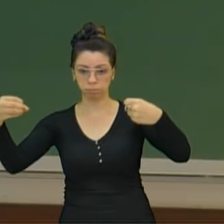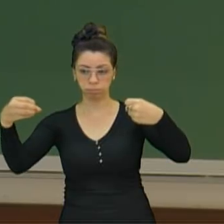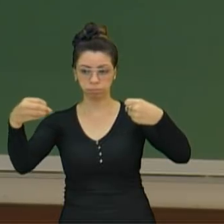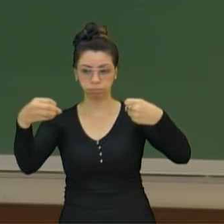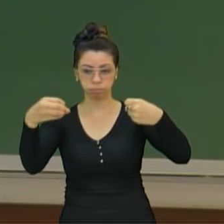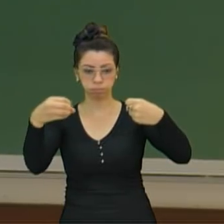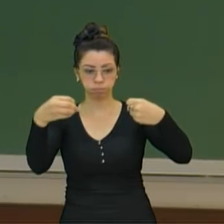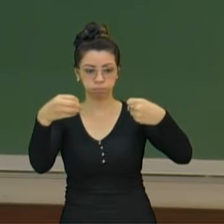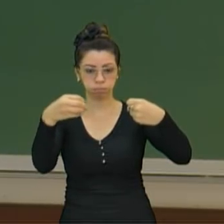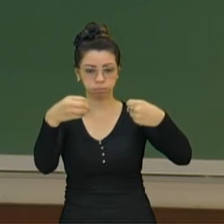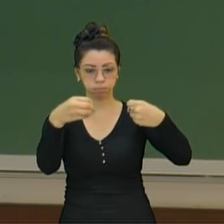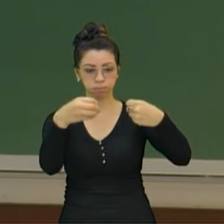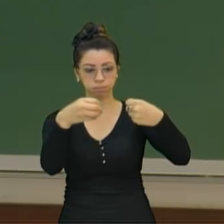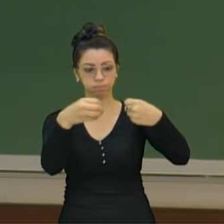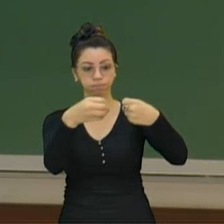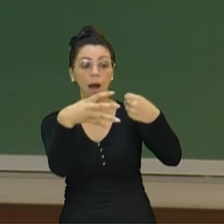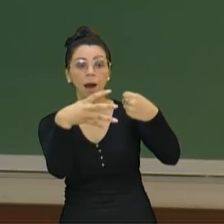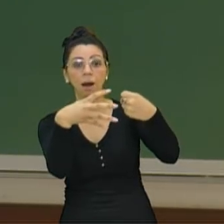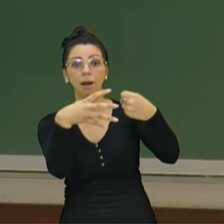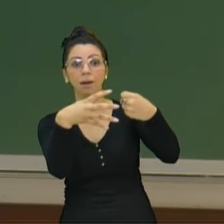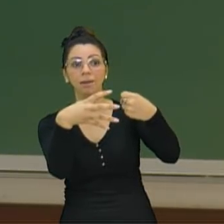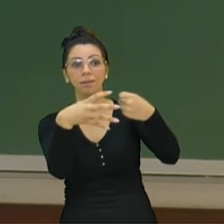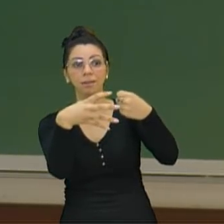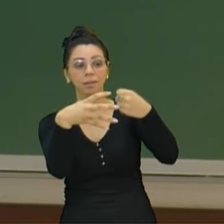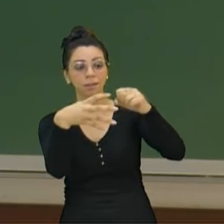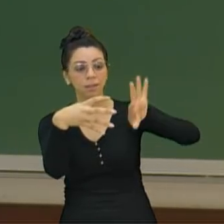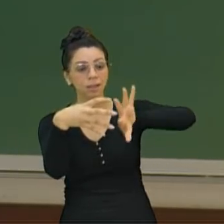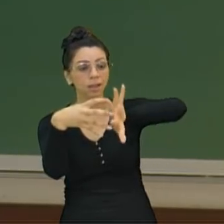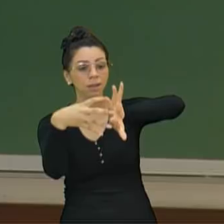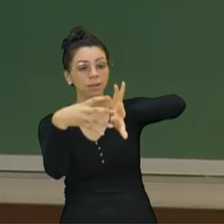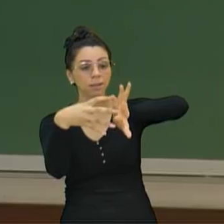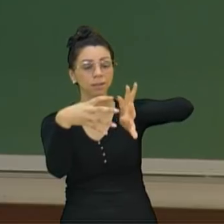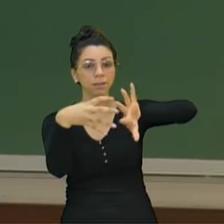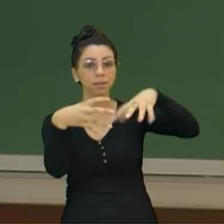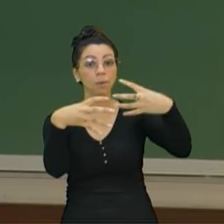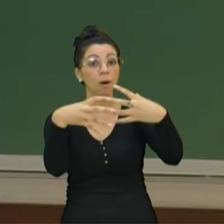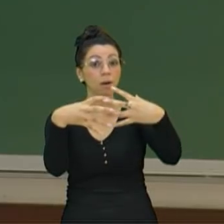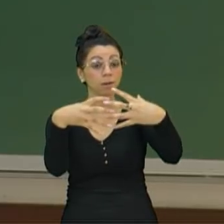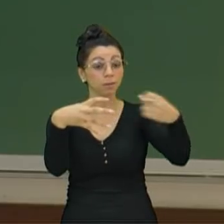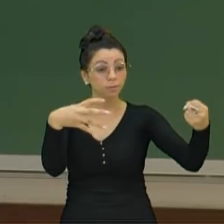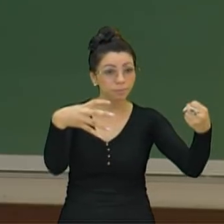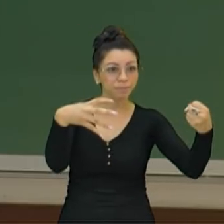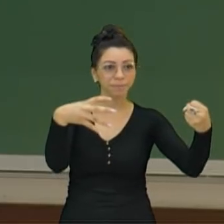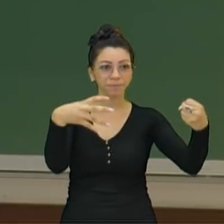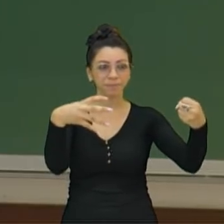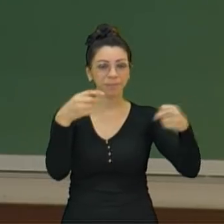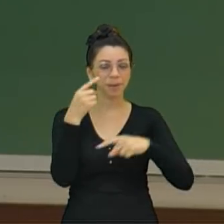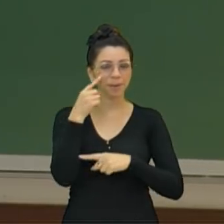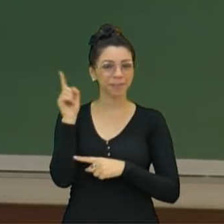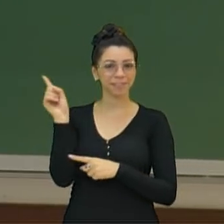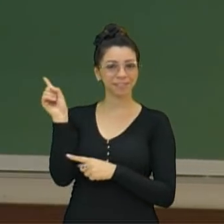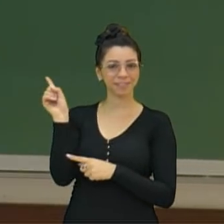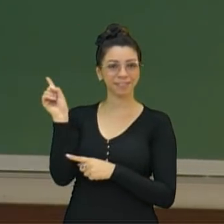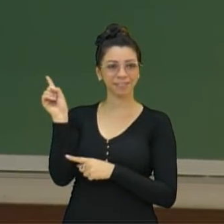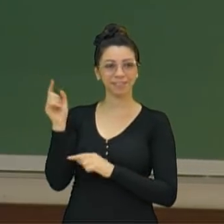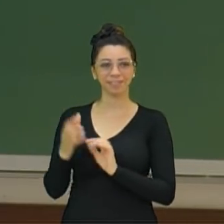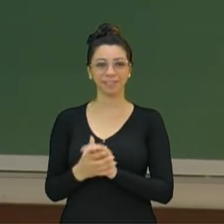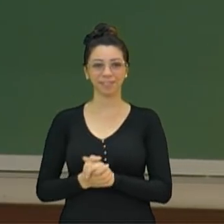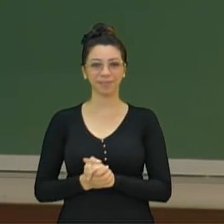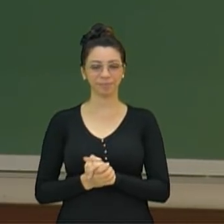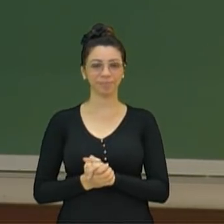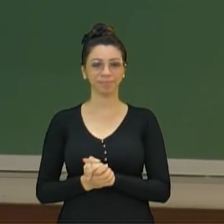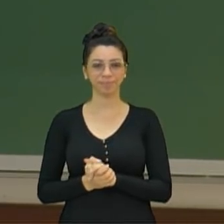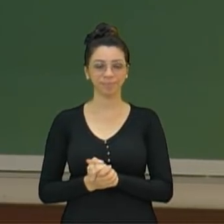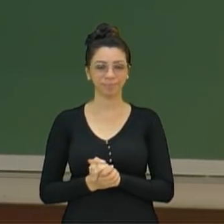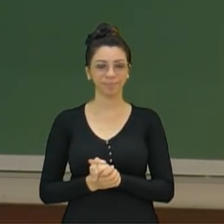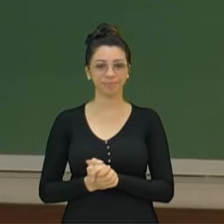substâncias, os neurotransmissores, eles migram, né? Percebam essas bolinhas vermelhinhas saindo do